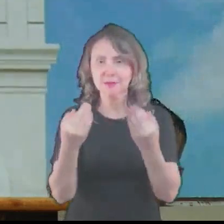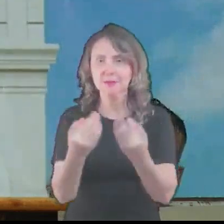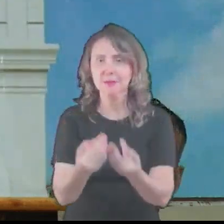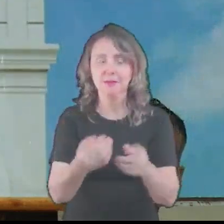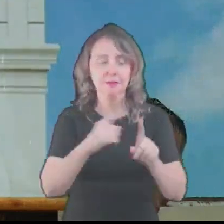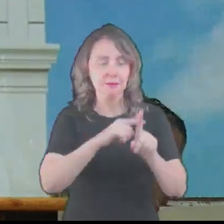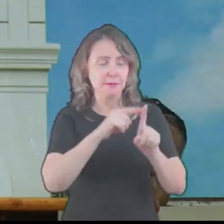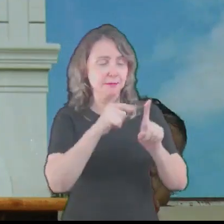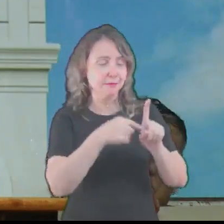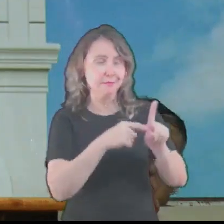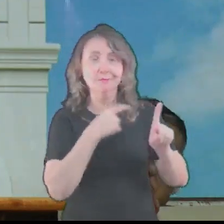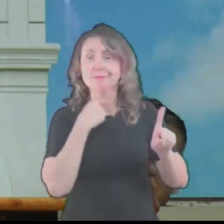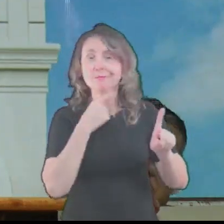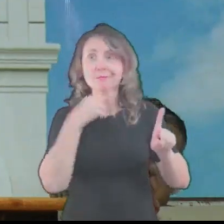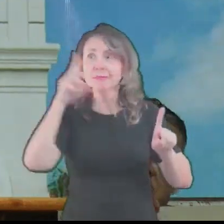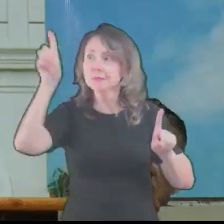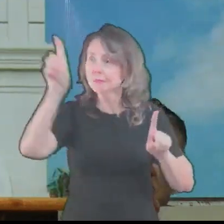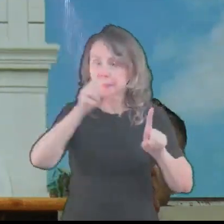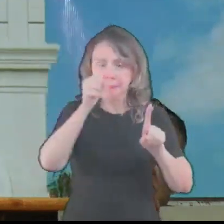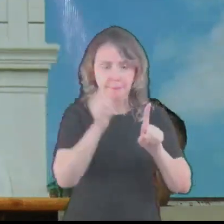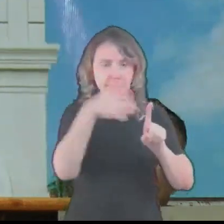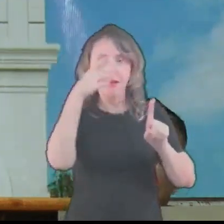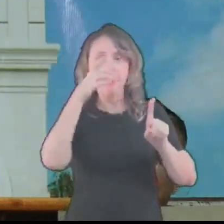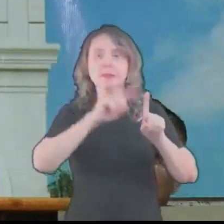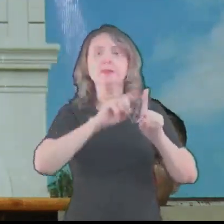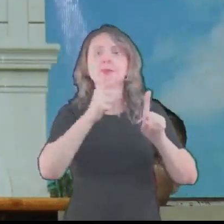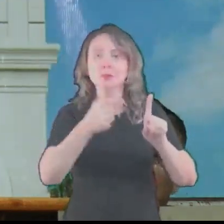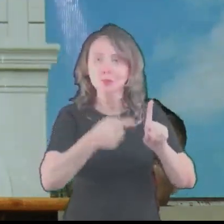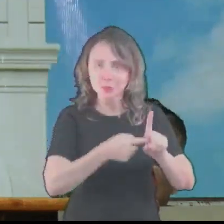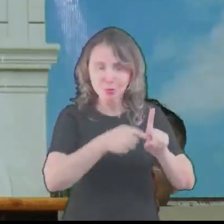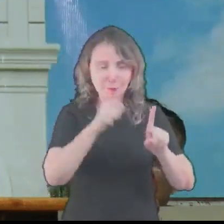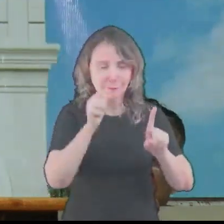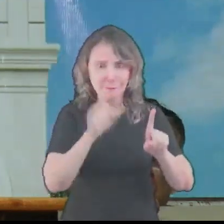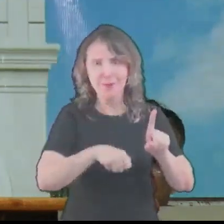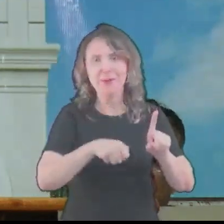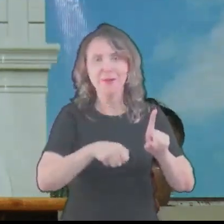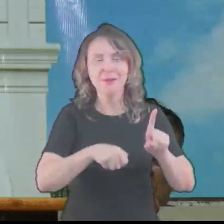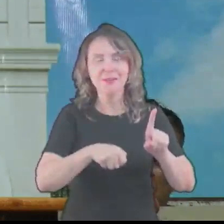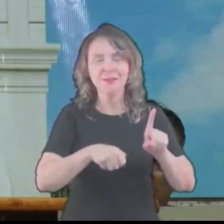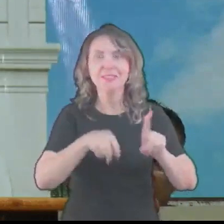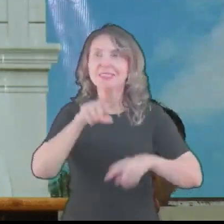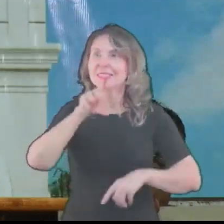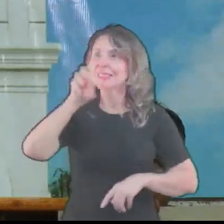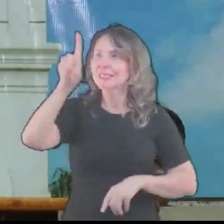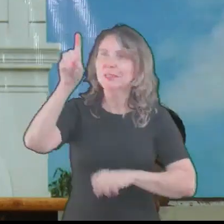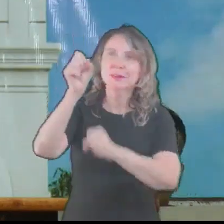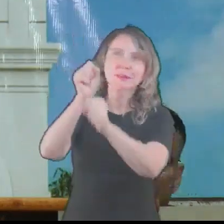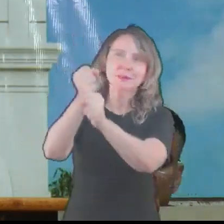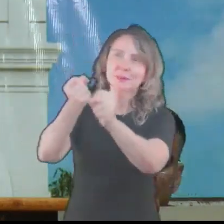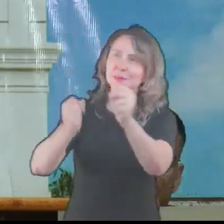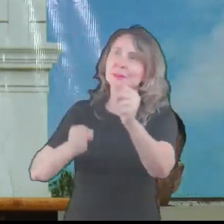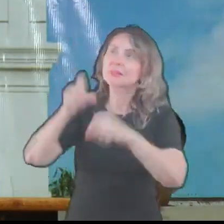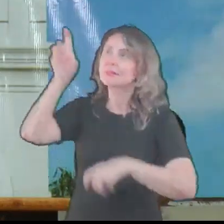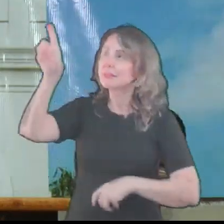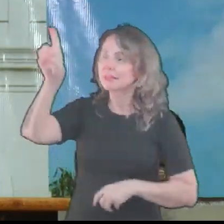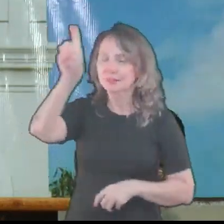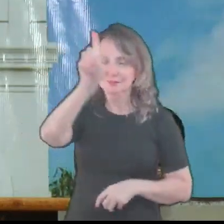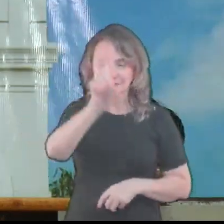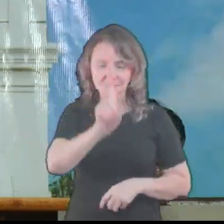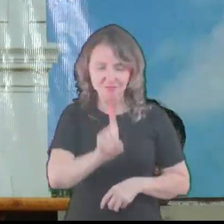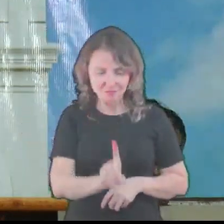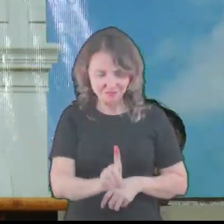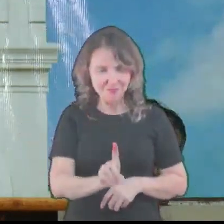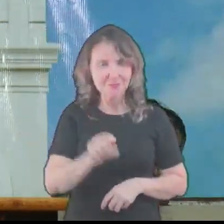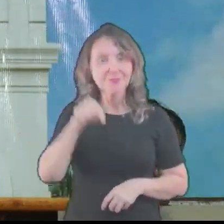mulher estéril. Ele é grande porque faz aquilo que não é existir. Ele é grande porque ele está aqui nesta noite e